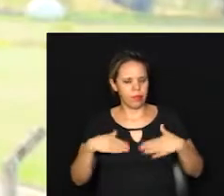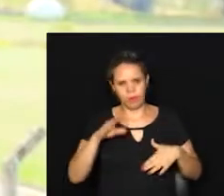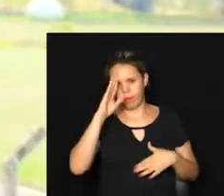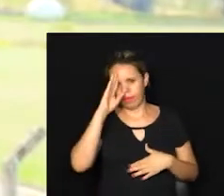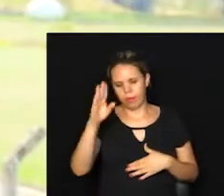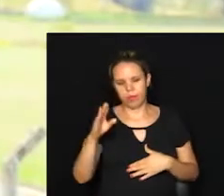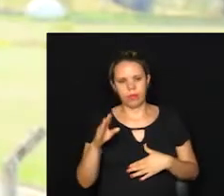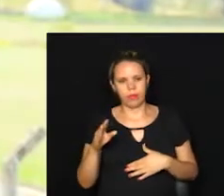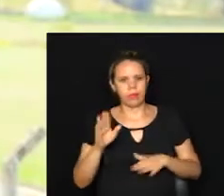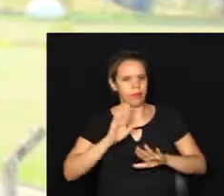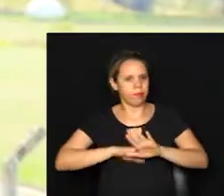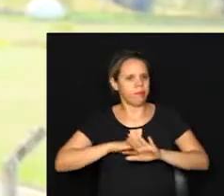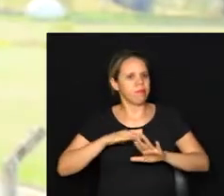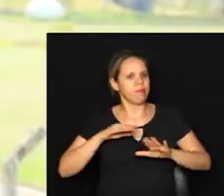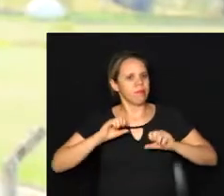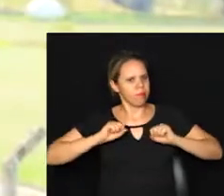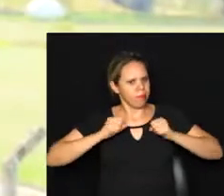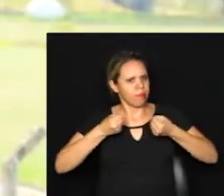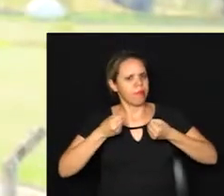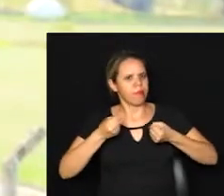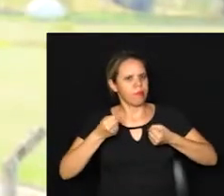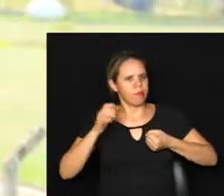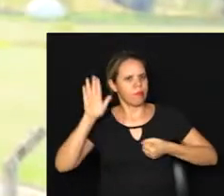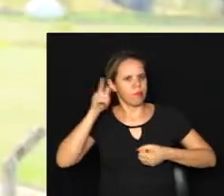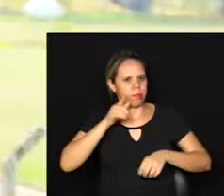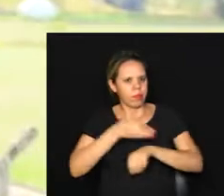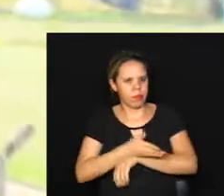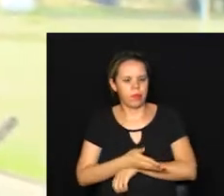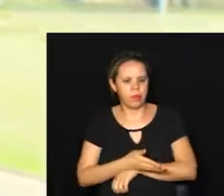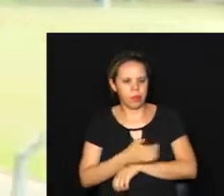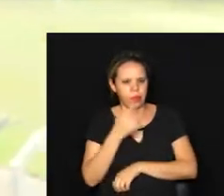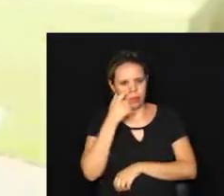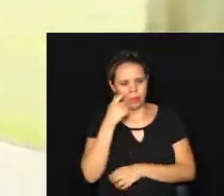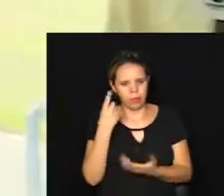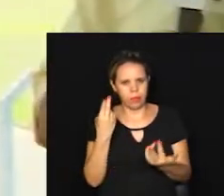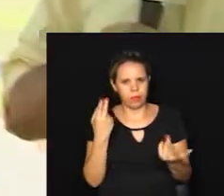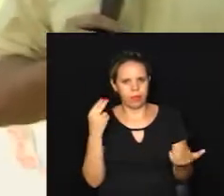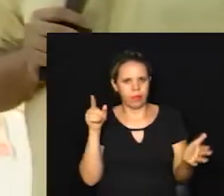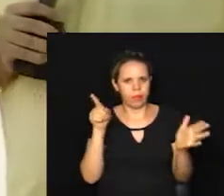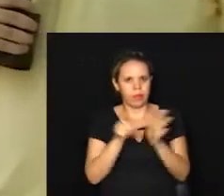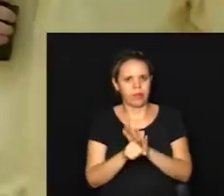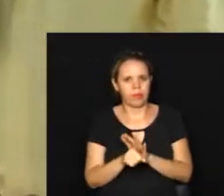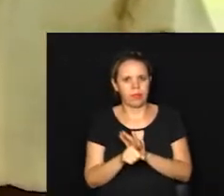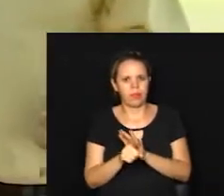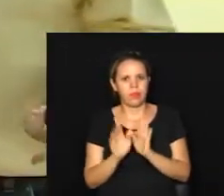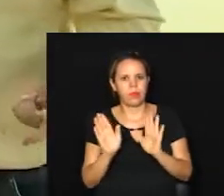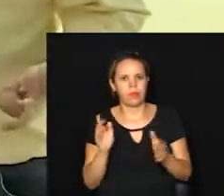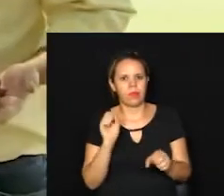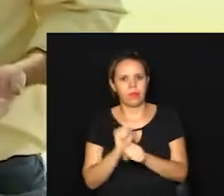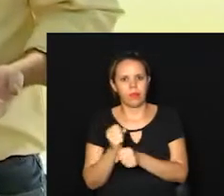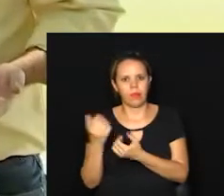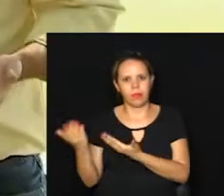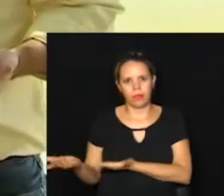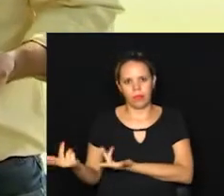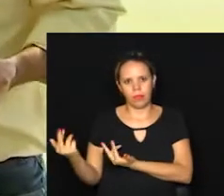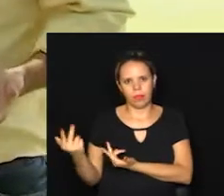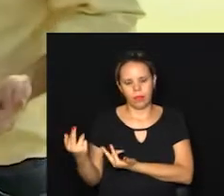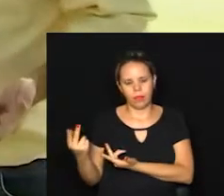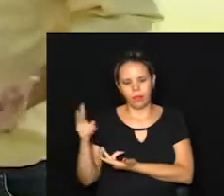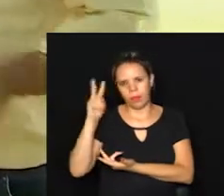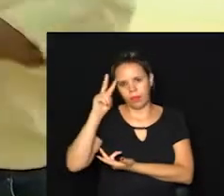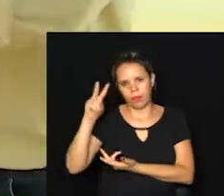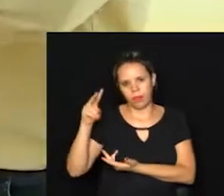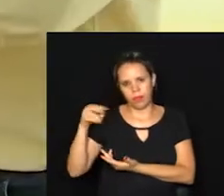principalmente nos bastidores, é um forte candidato ao acesso. Eu vou fazer as mesmas perguntas também para o Mariolani, que já está aguardando, né, que é historiador do